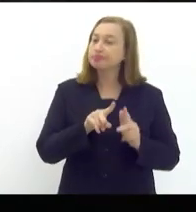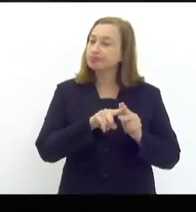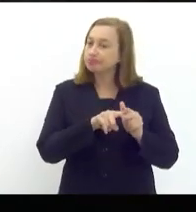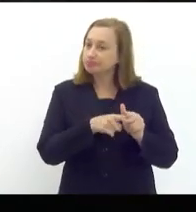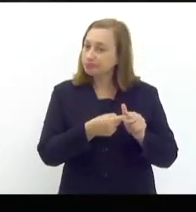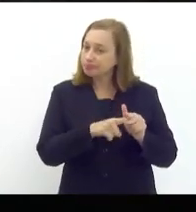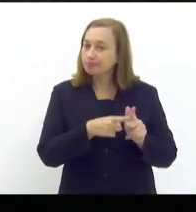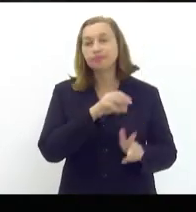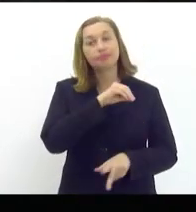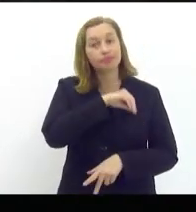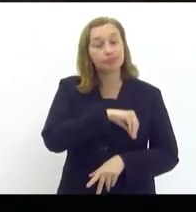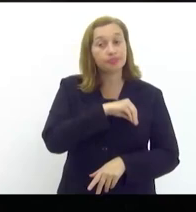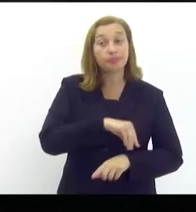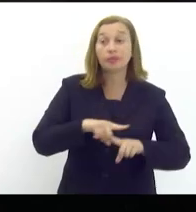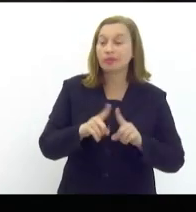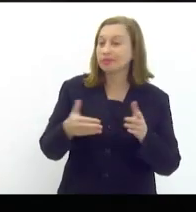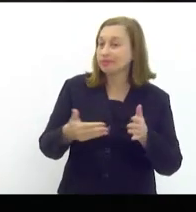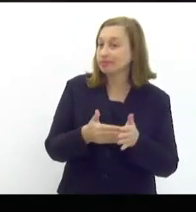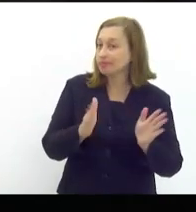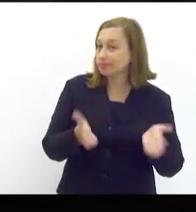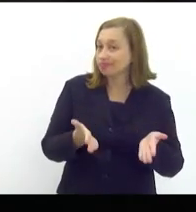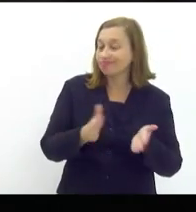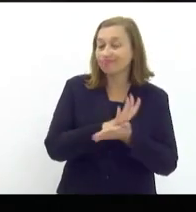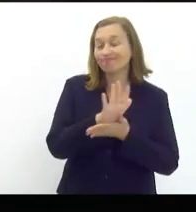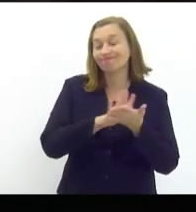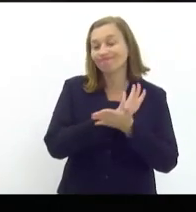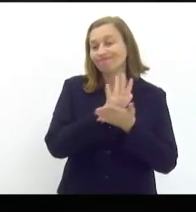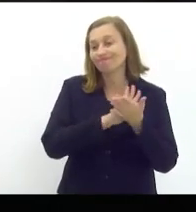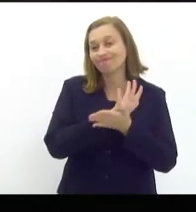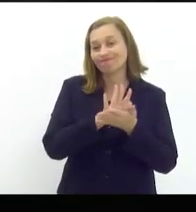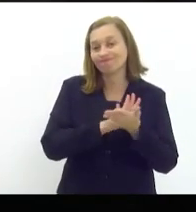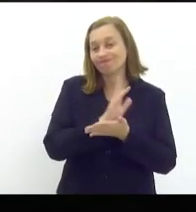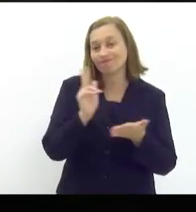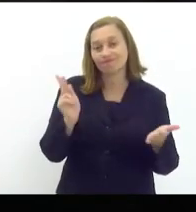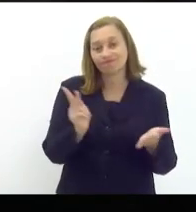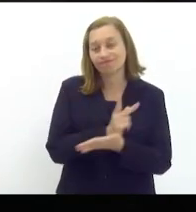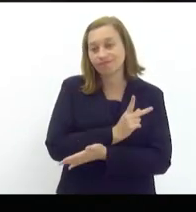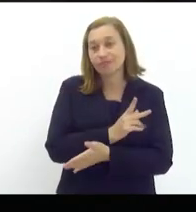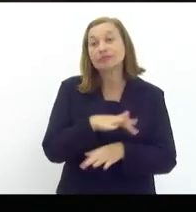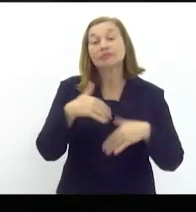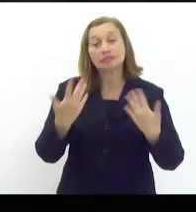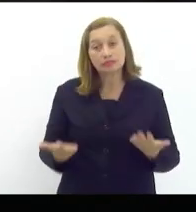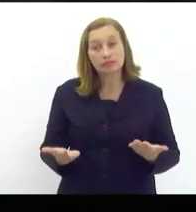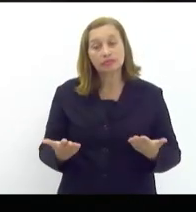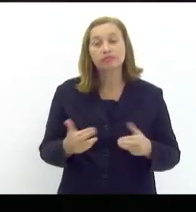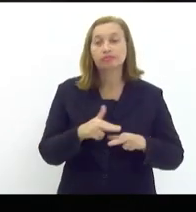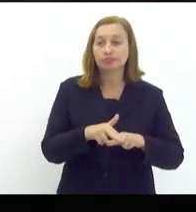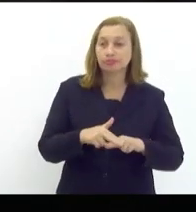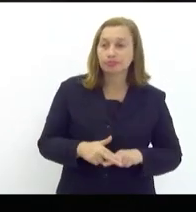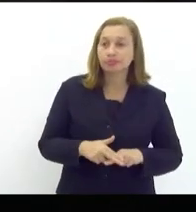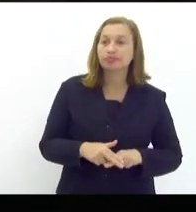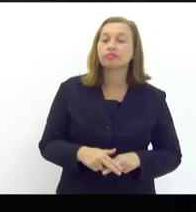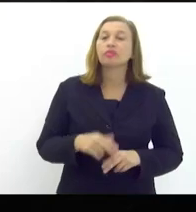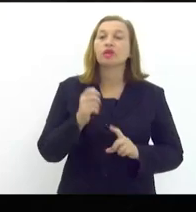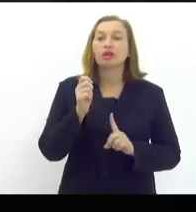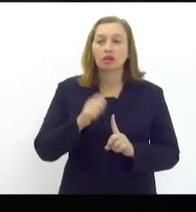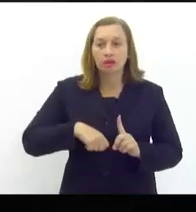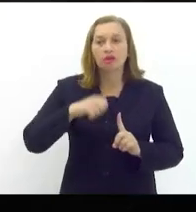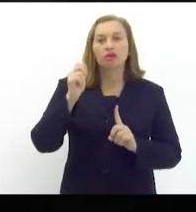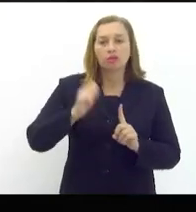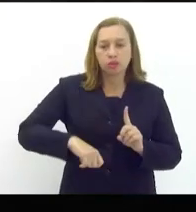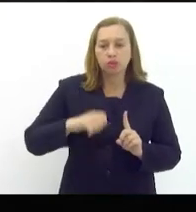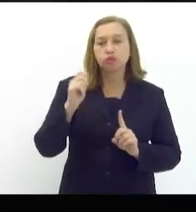reajuste E no entanto até agora esse reajuste não aconteceu então em razão disso a cada mês